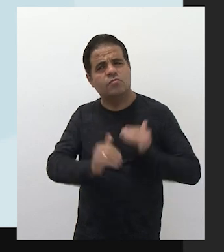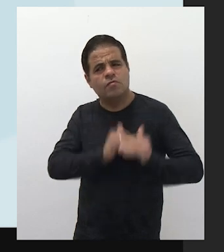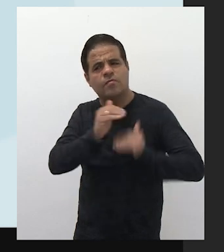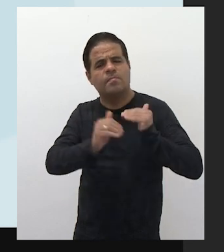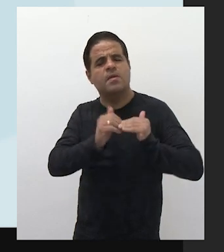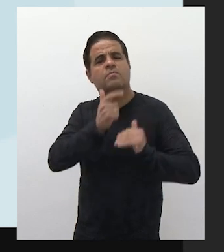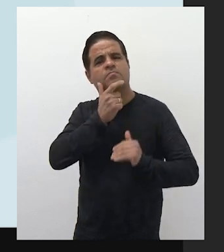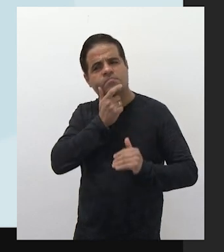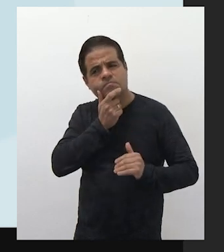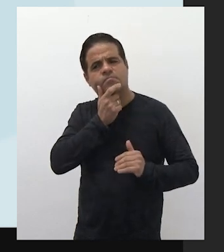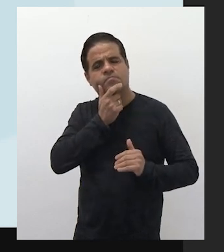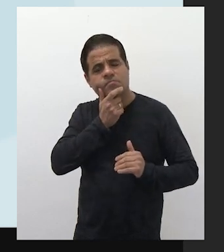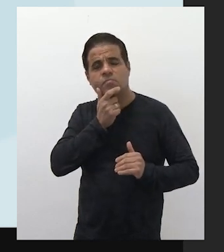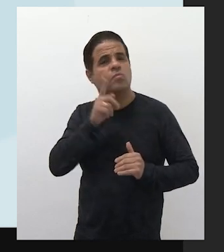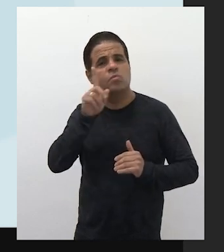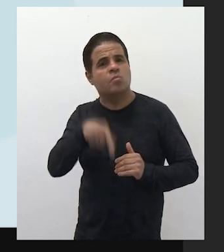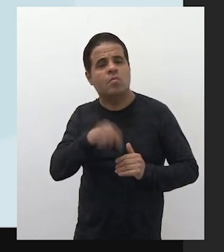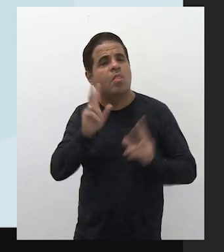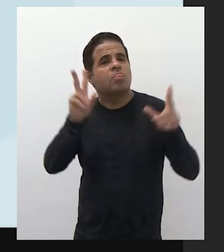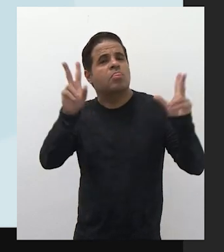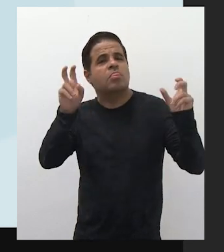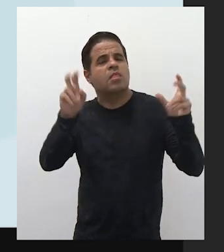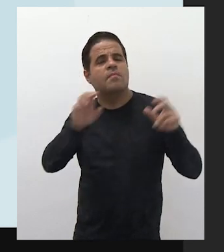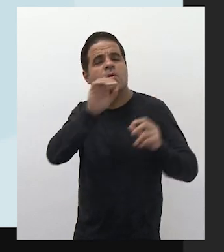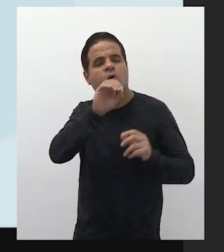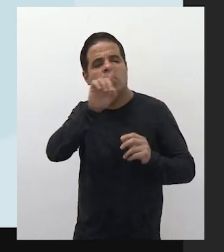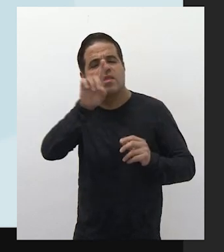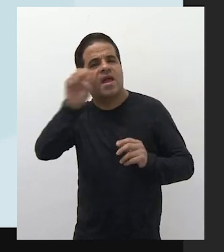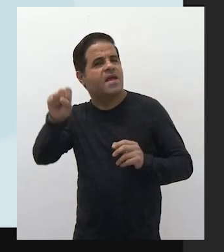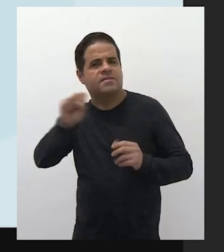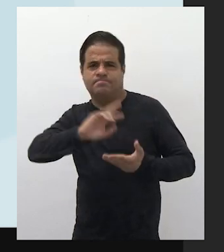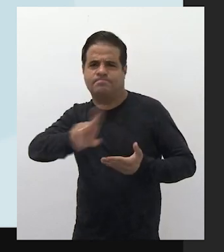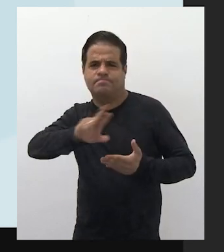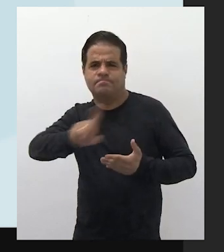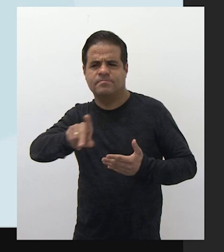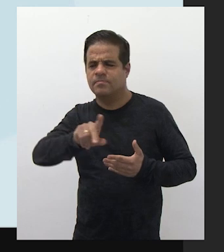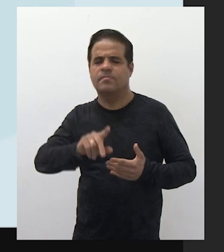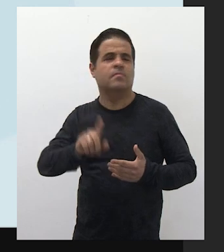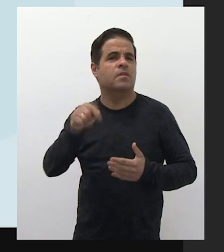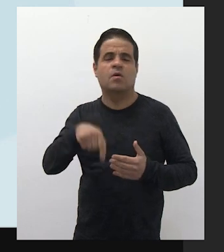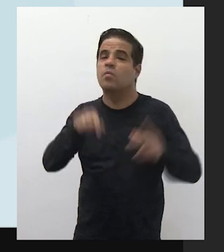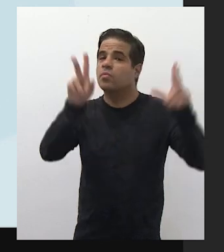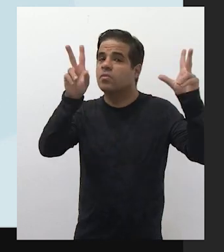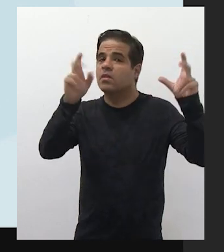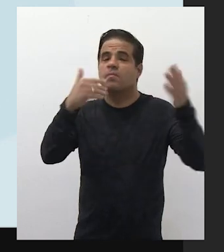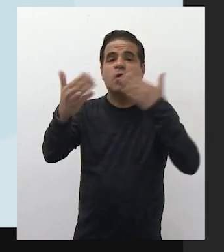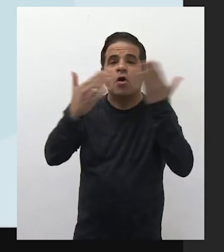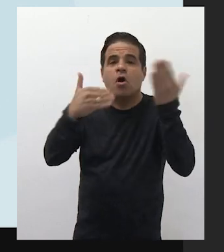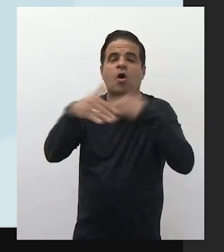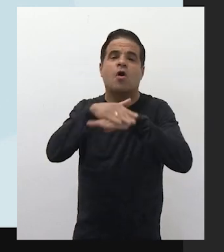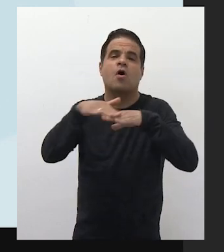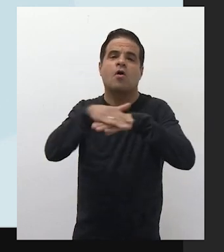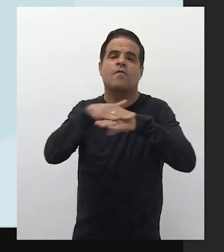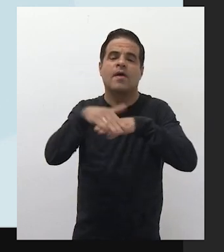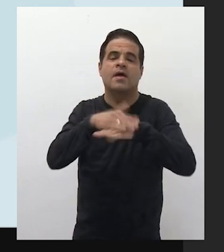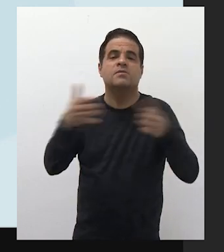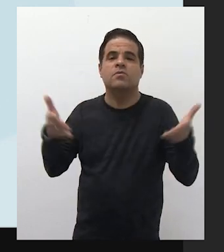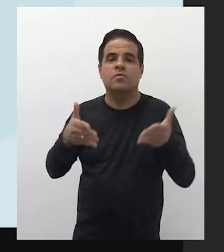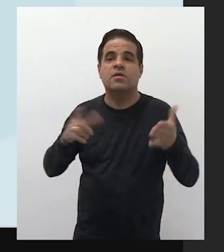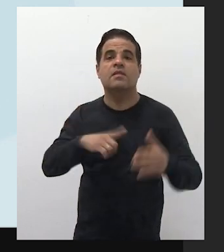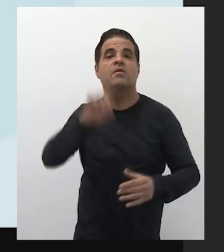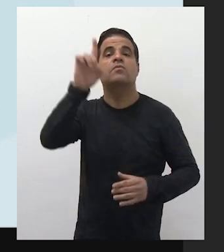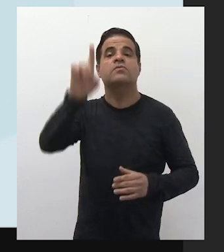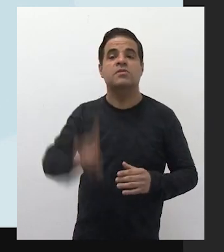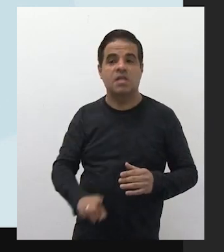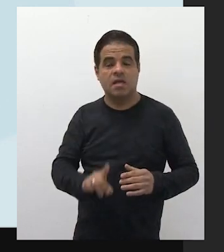desenvolvimento não é bem o tema dos ODS, tema aqui da nossa conversa de hoje. Aí tem o direito